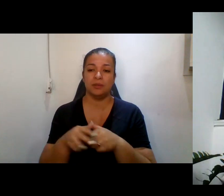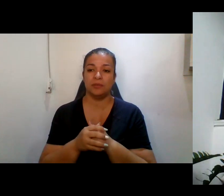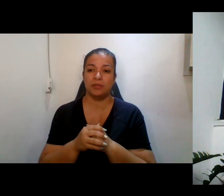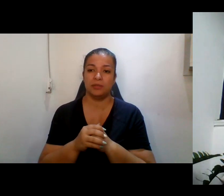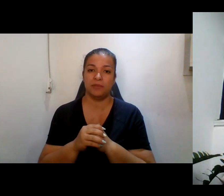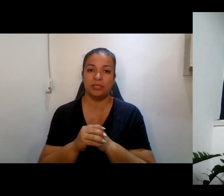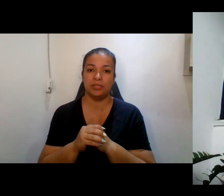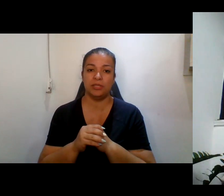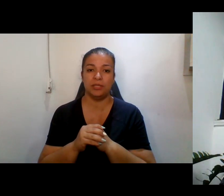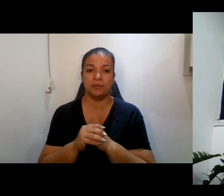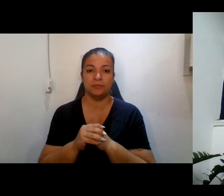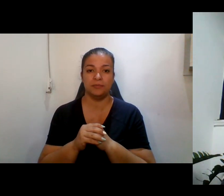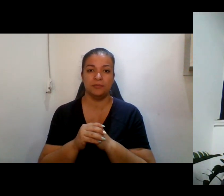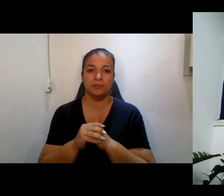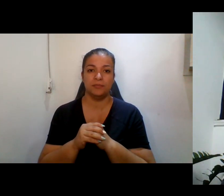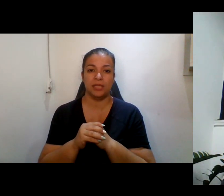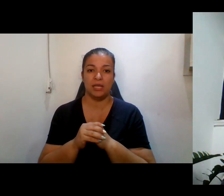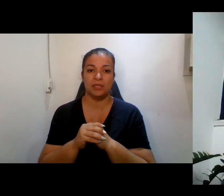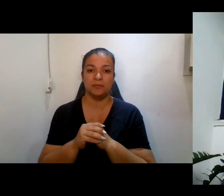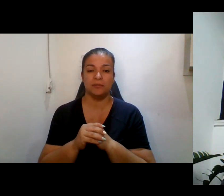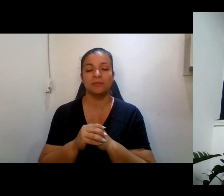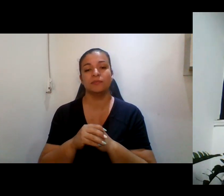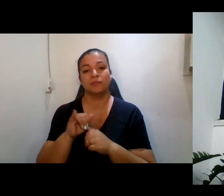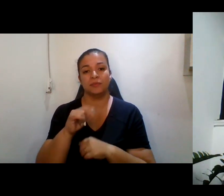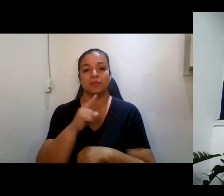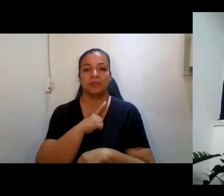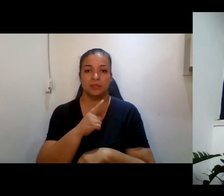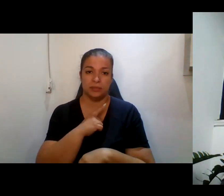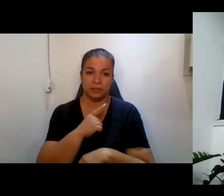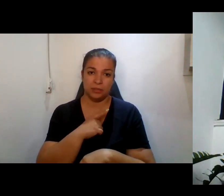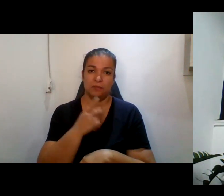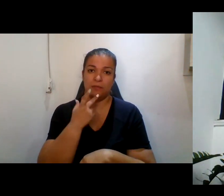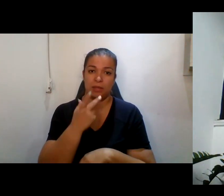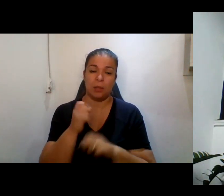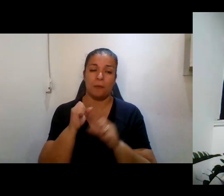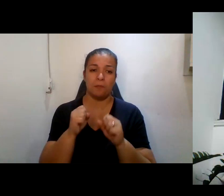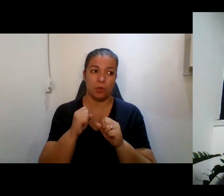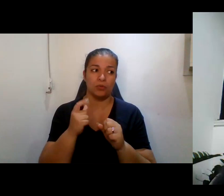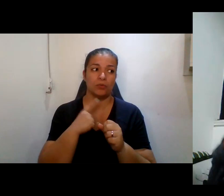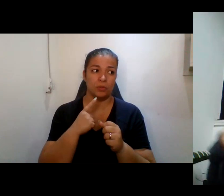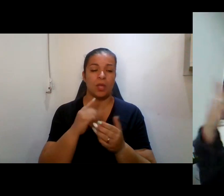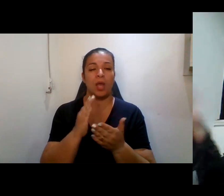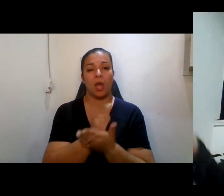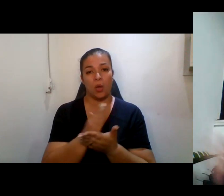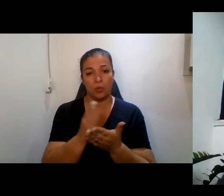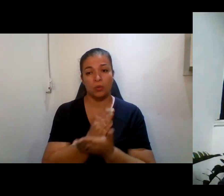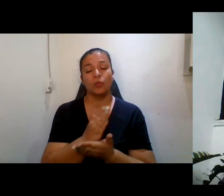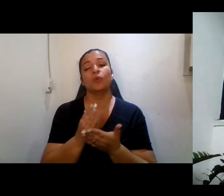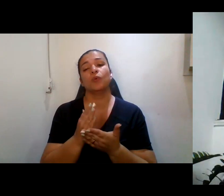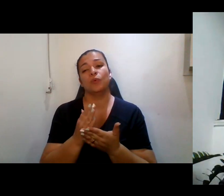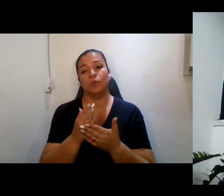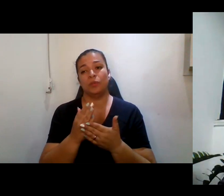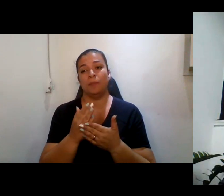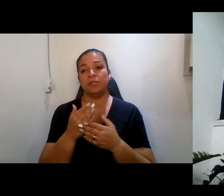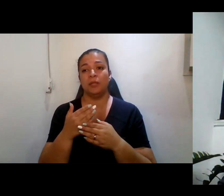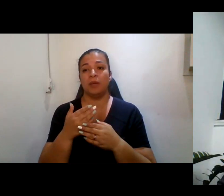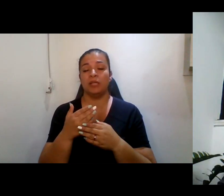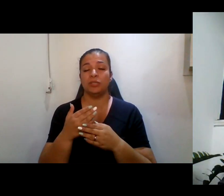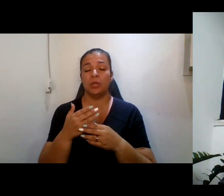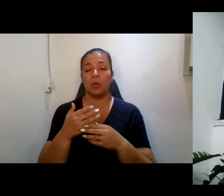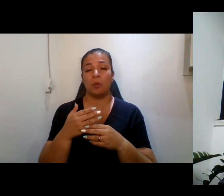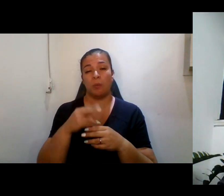Tá, se a gente tiver dito isso, pode ter sido algum equívoco nosso de não ter estendido, tá?